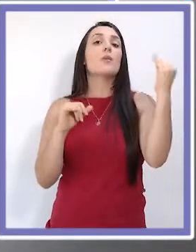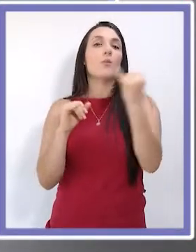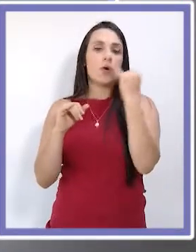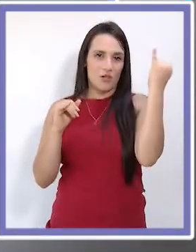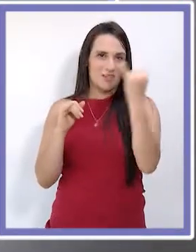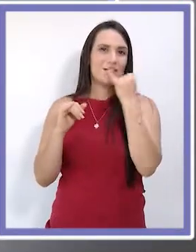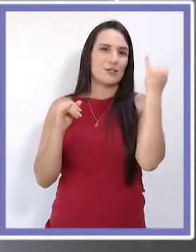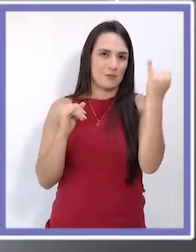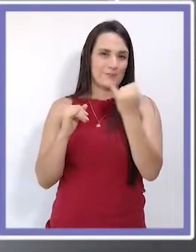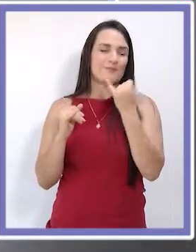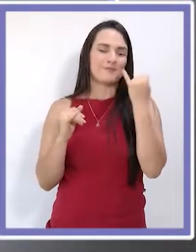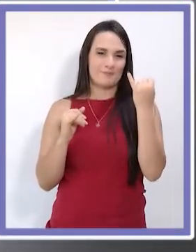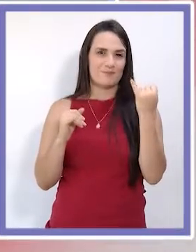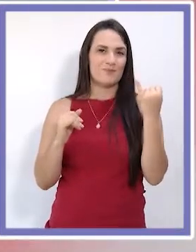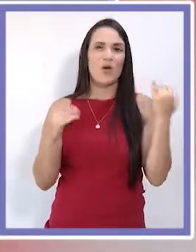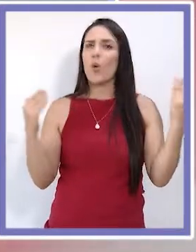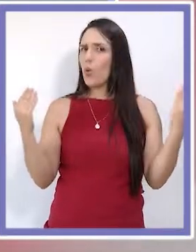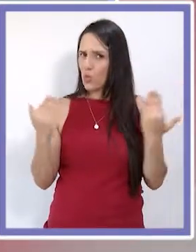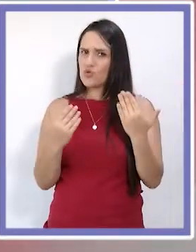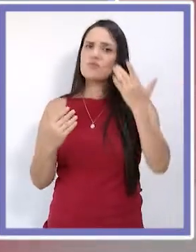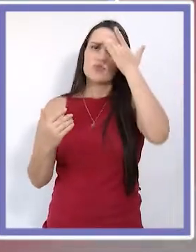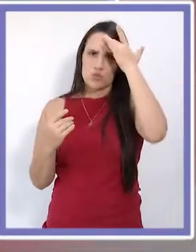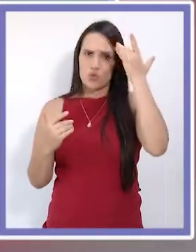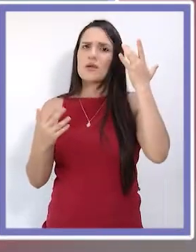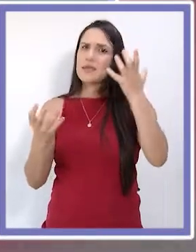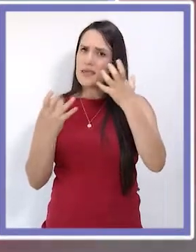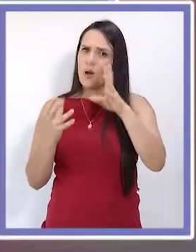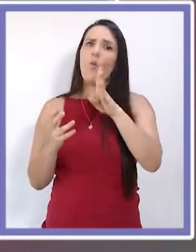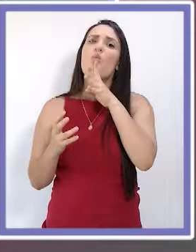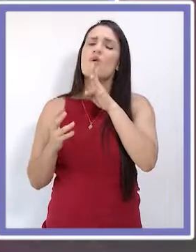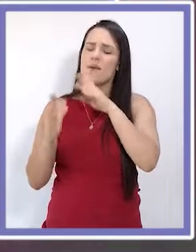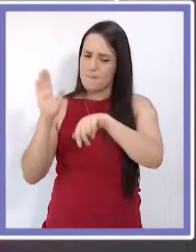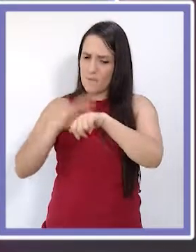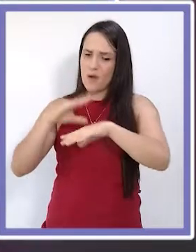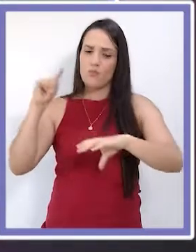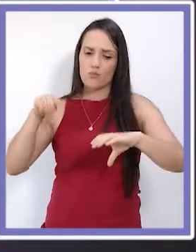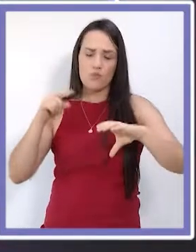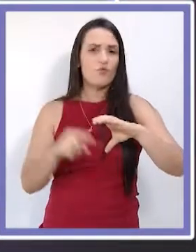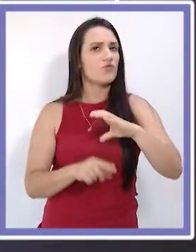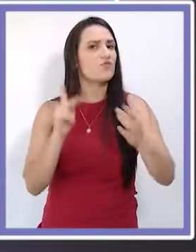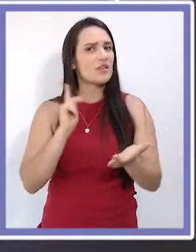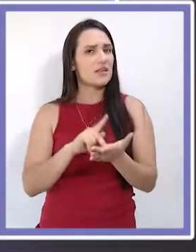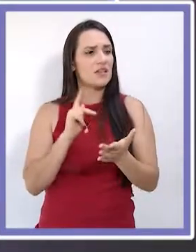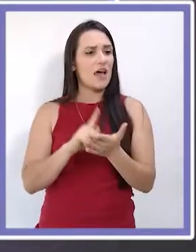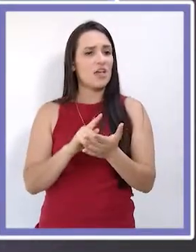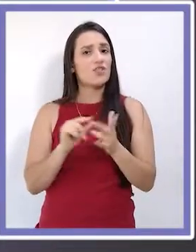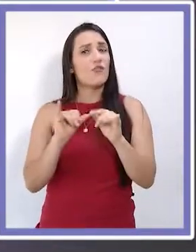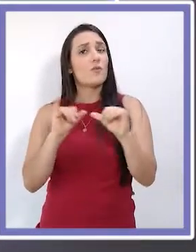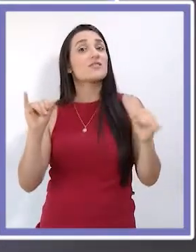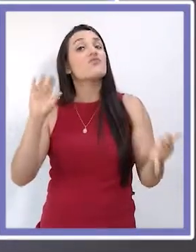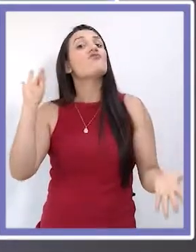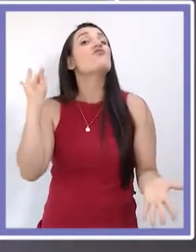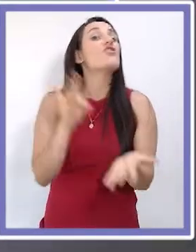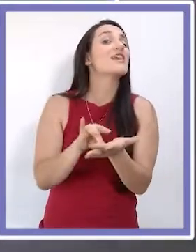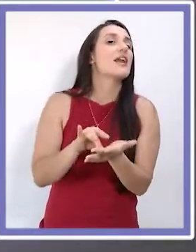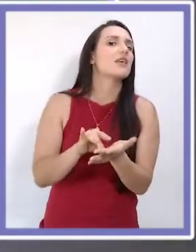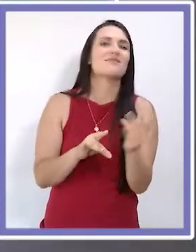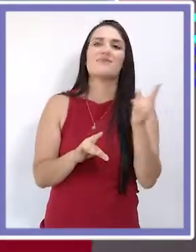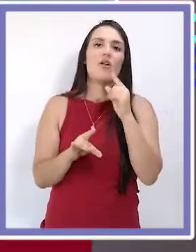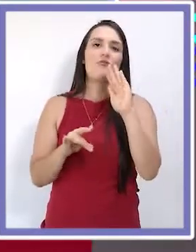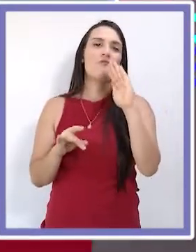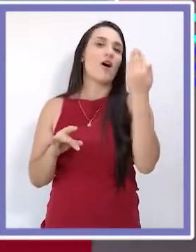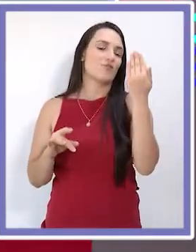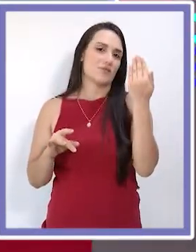essas informações oficialmente. Hoje as pessoas estão em busca de informações que não sejam